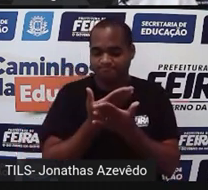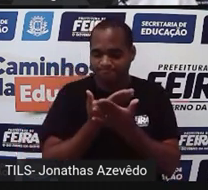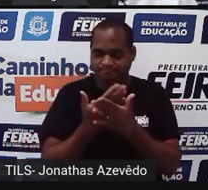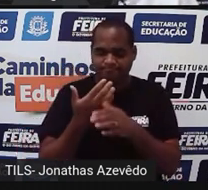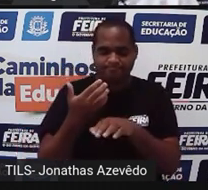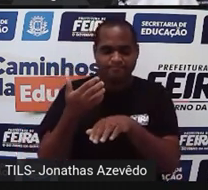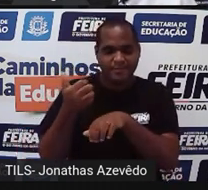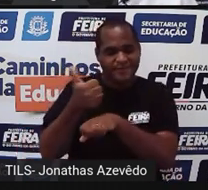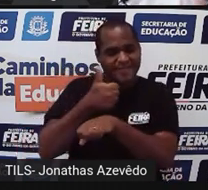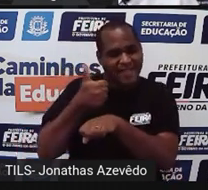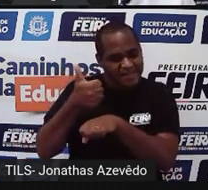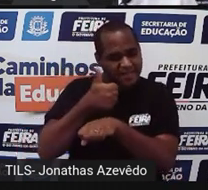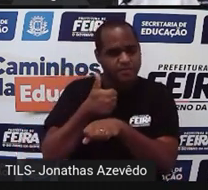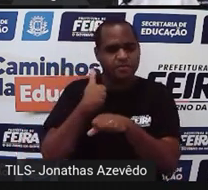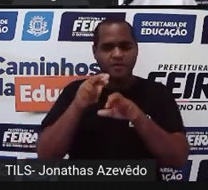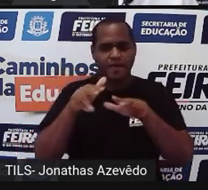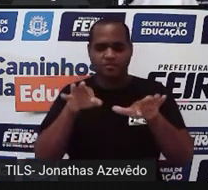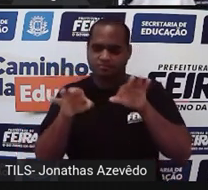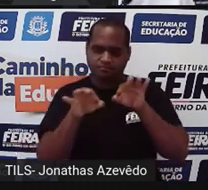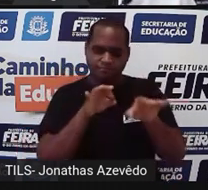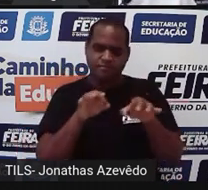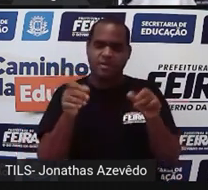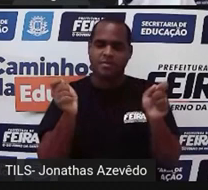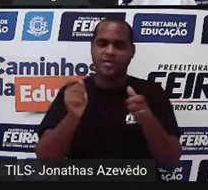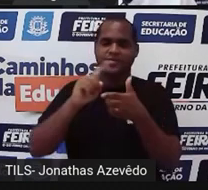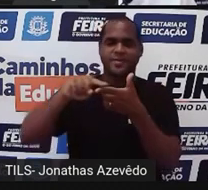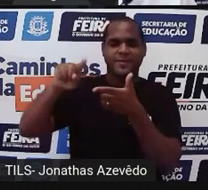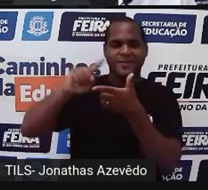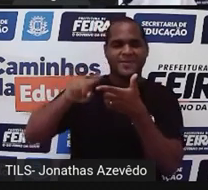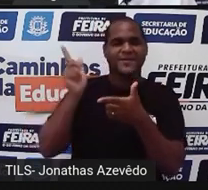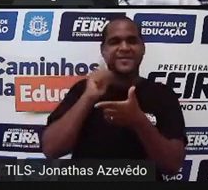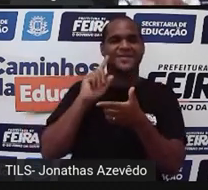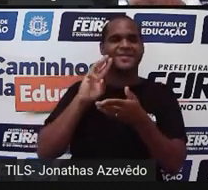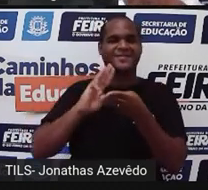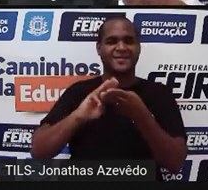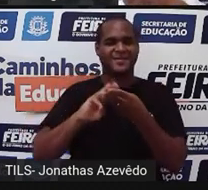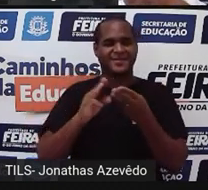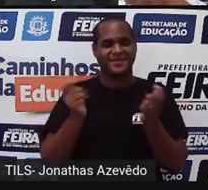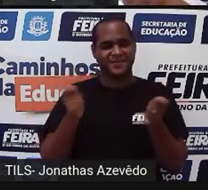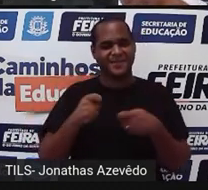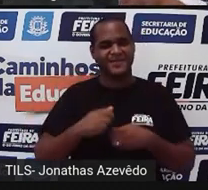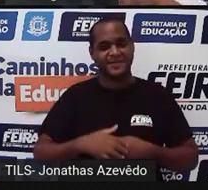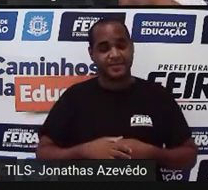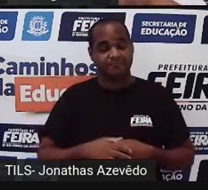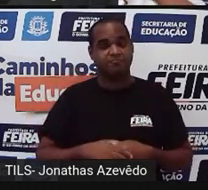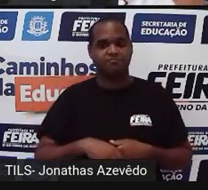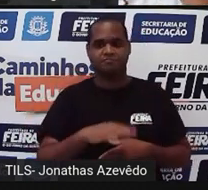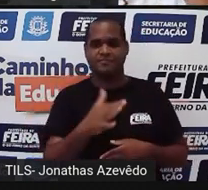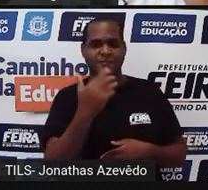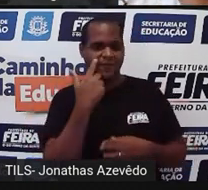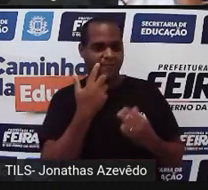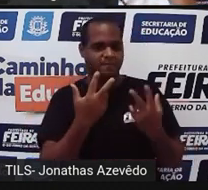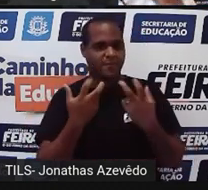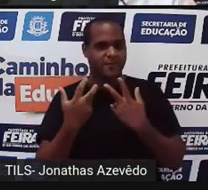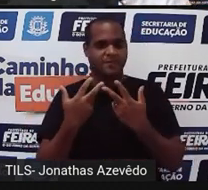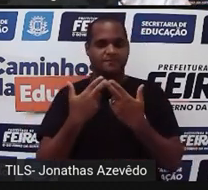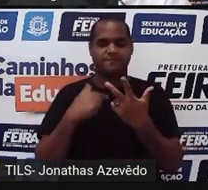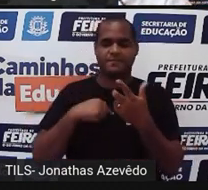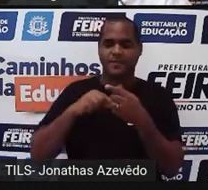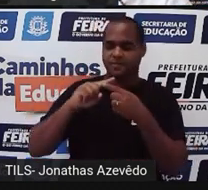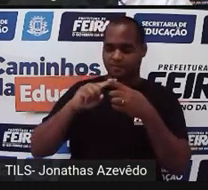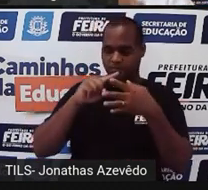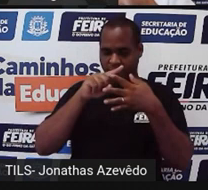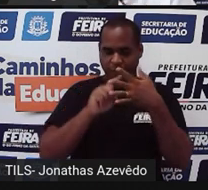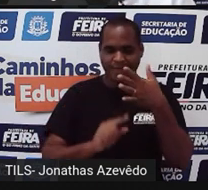maneiras, né, de como se resolver problemas em matemática. E ele viu que se a gente seguir esses